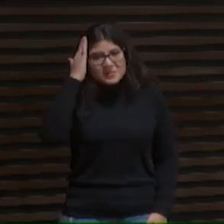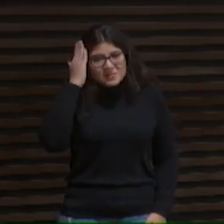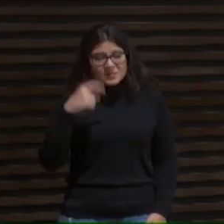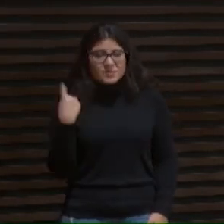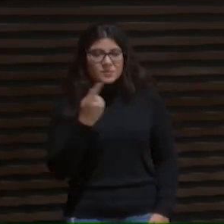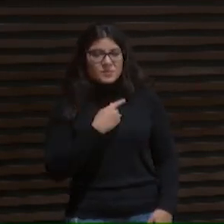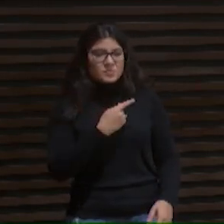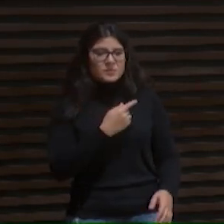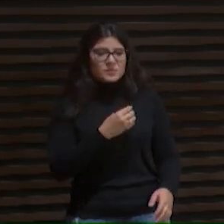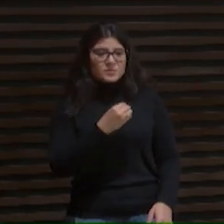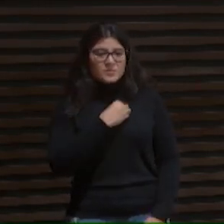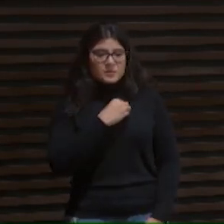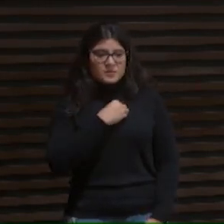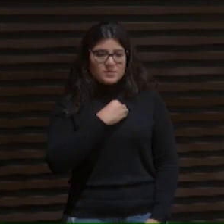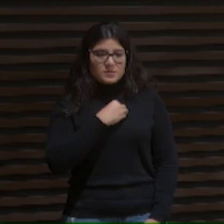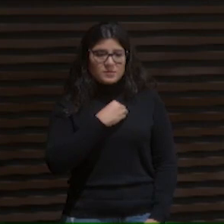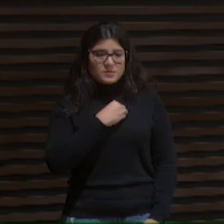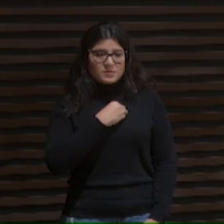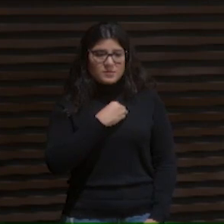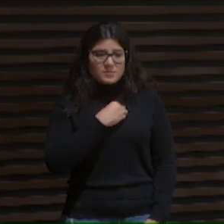pecados resultaram